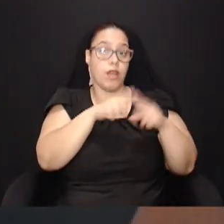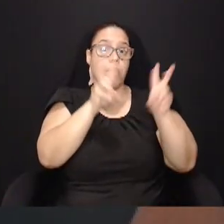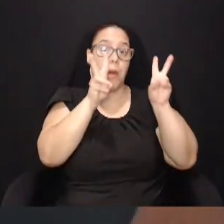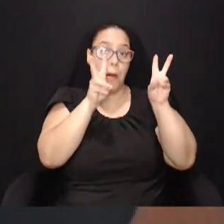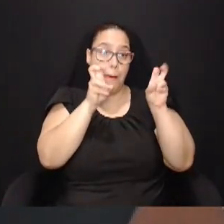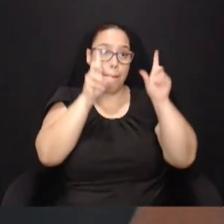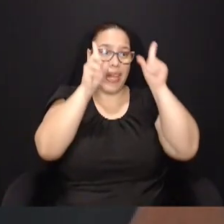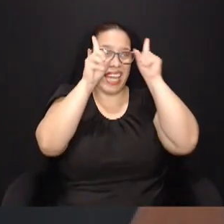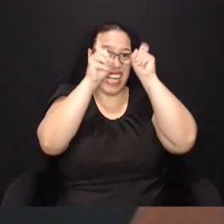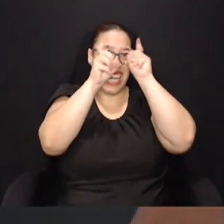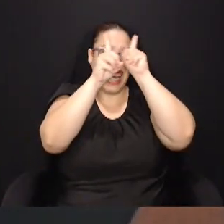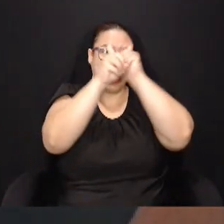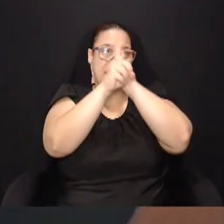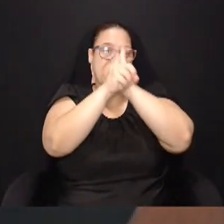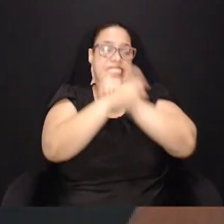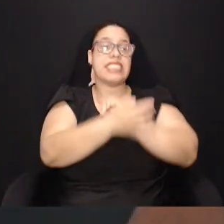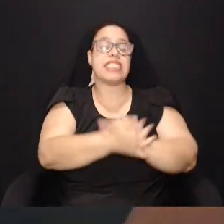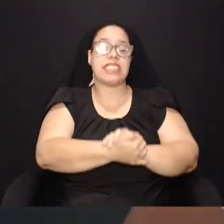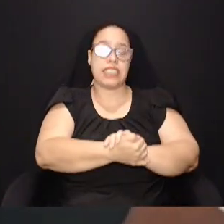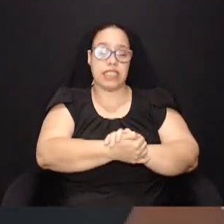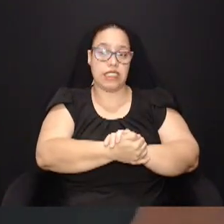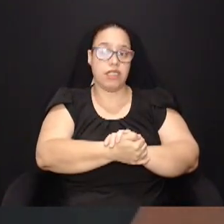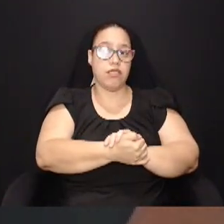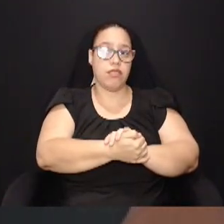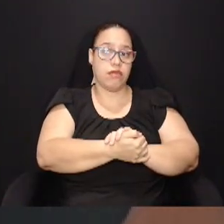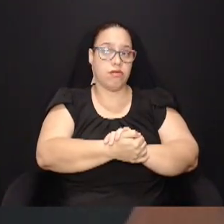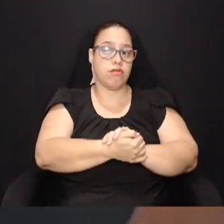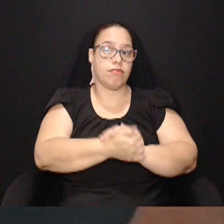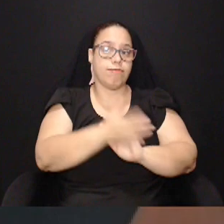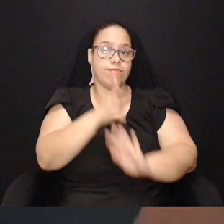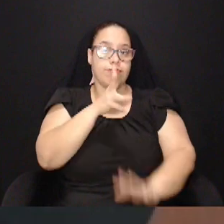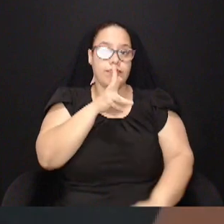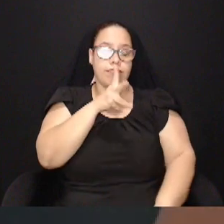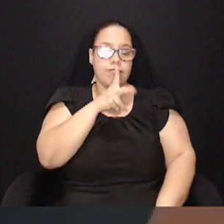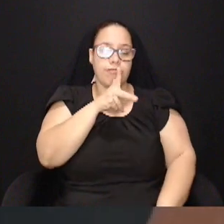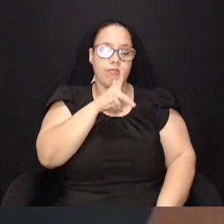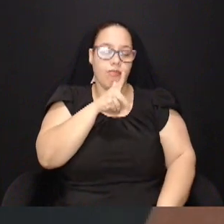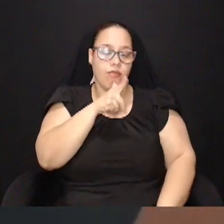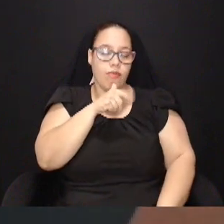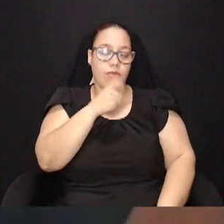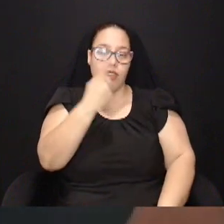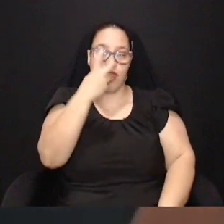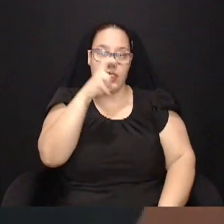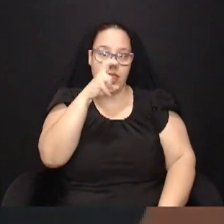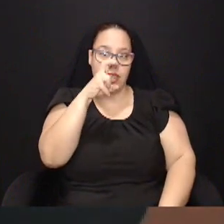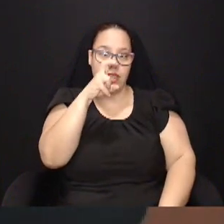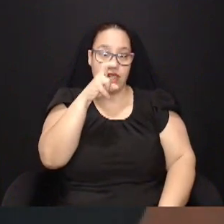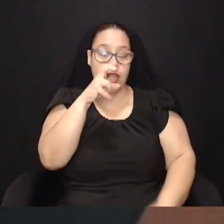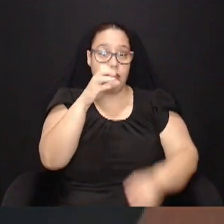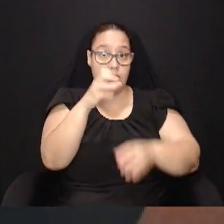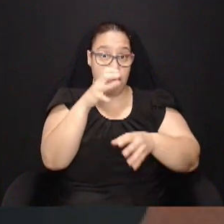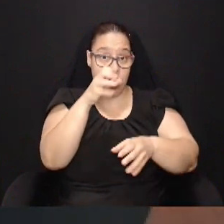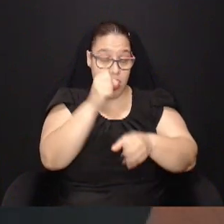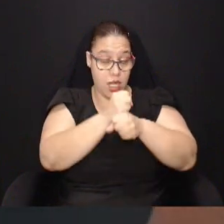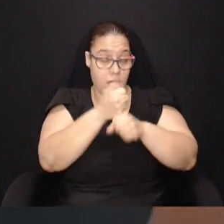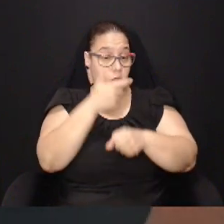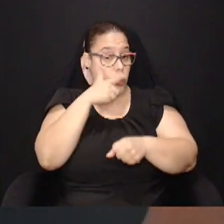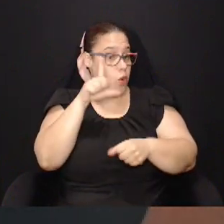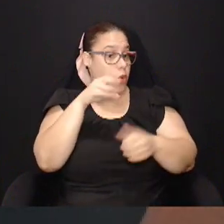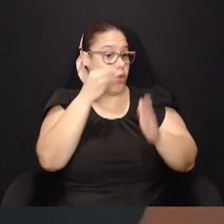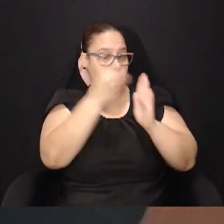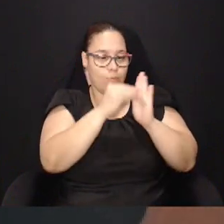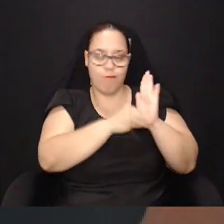mesmo disse, e eu demorei 15 anos para ter coragem para publicar. Não foi fácil. Como é que